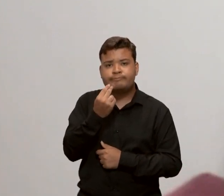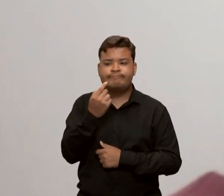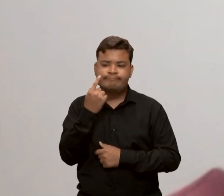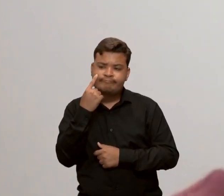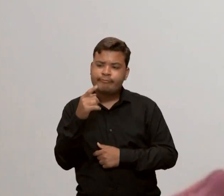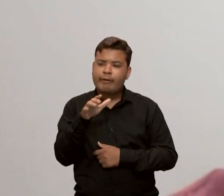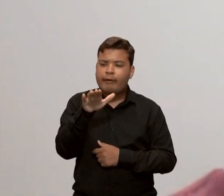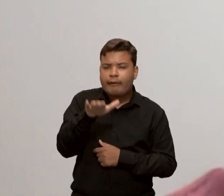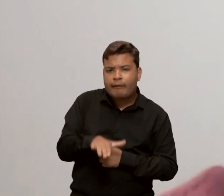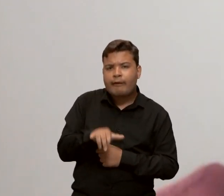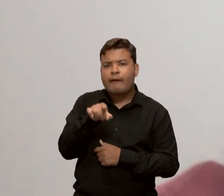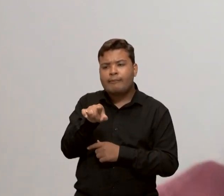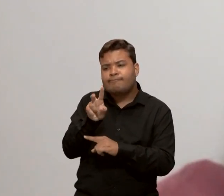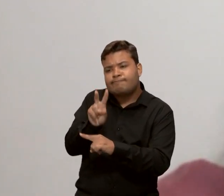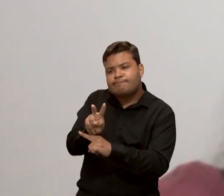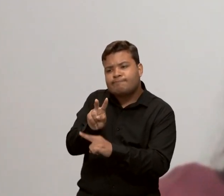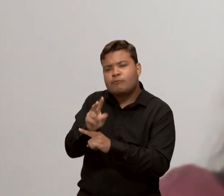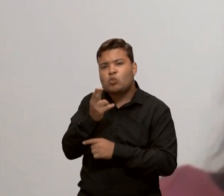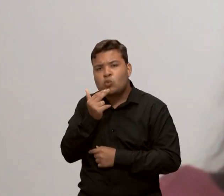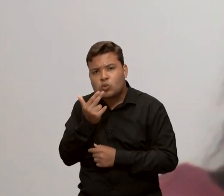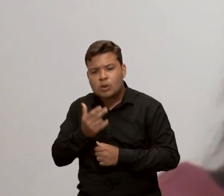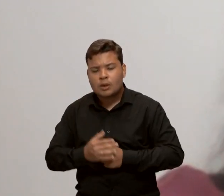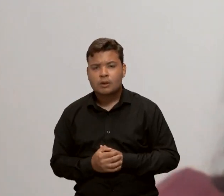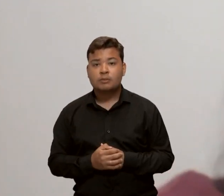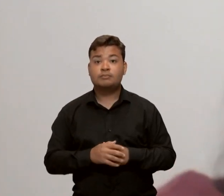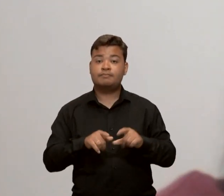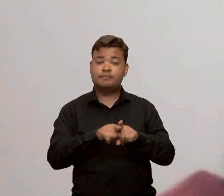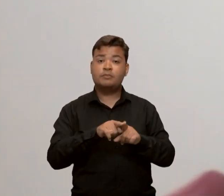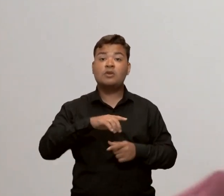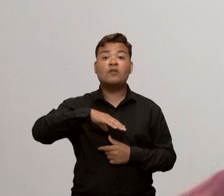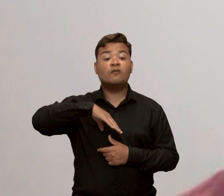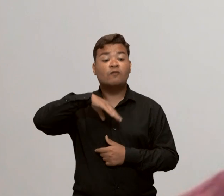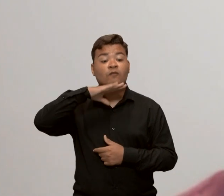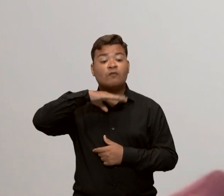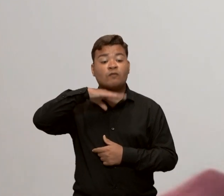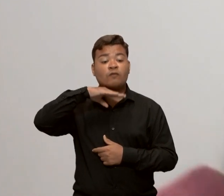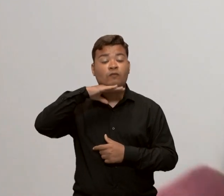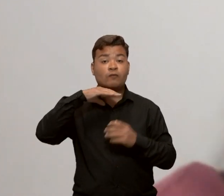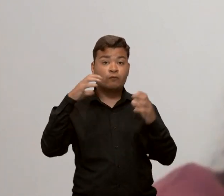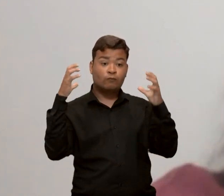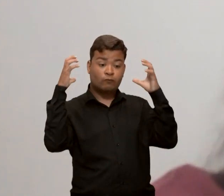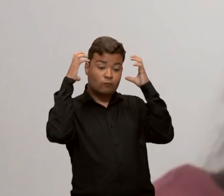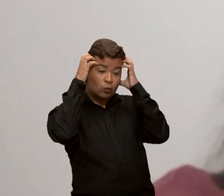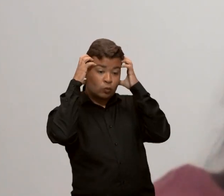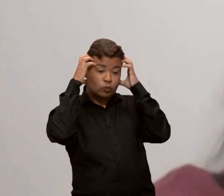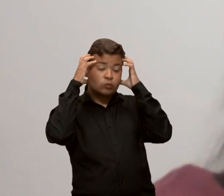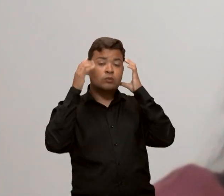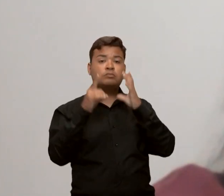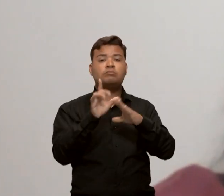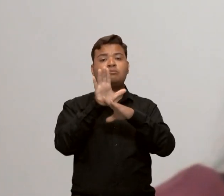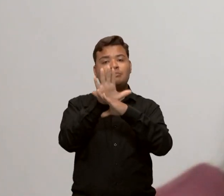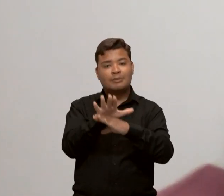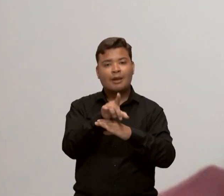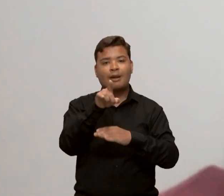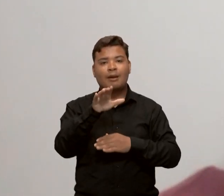criança, um fono que vai cuidar, né, da fala dessa criança,